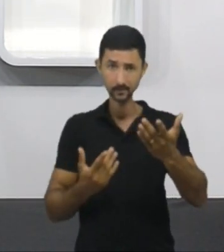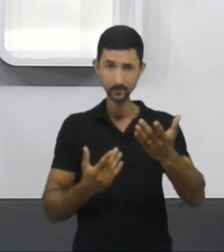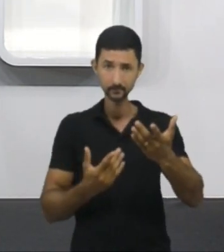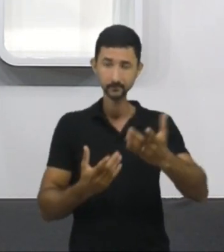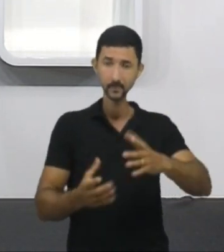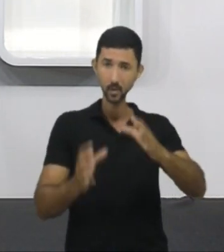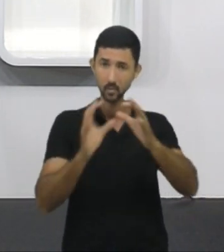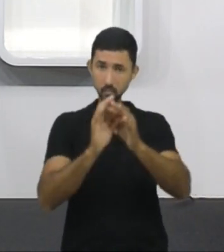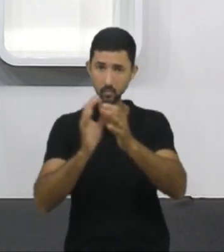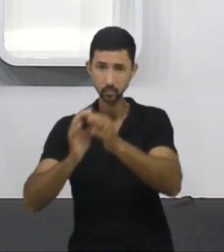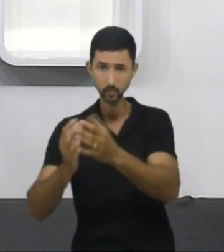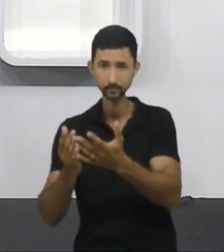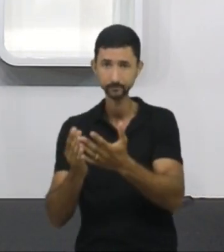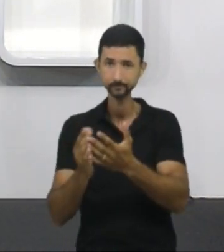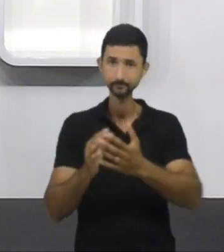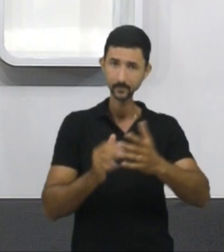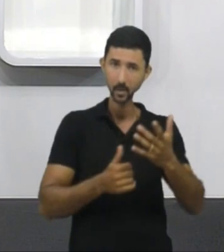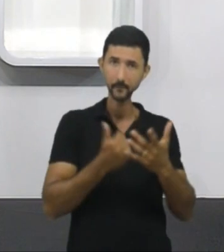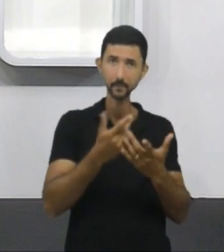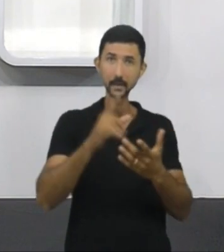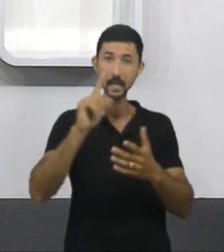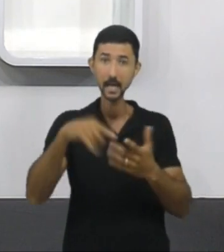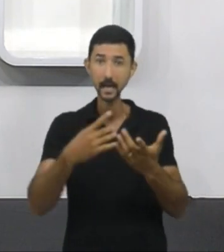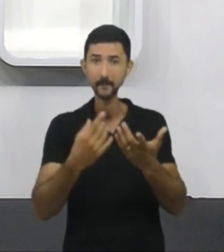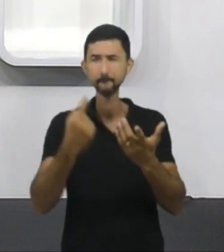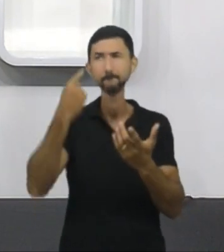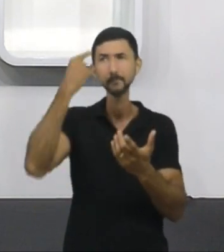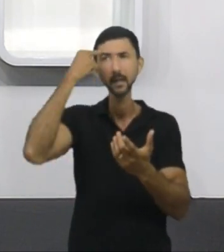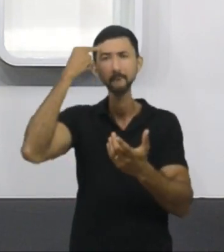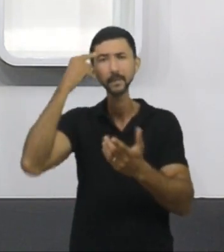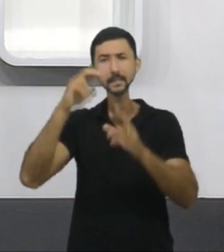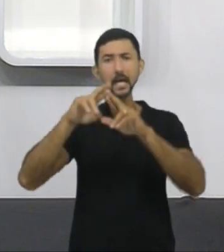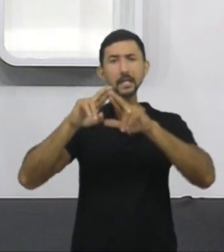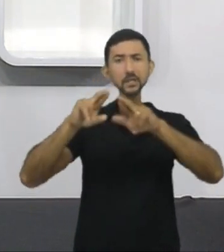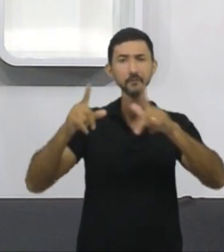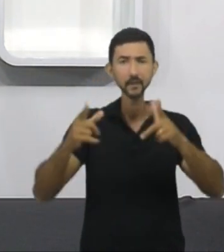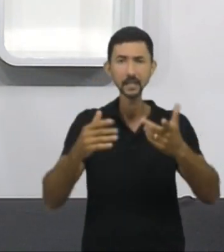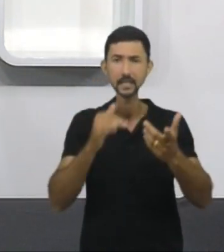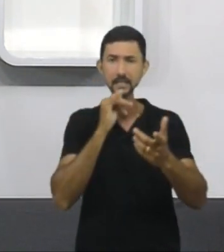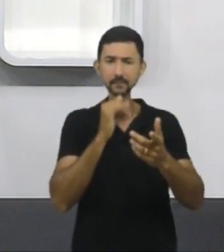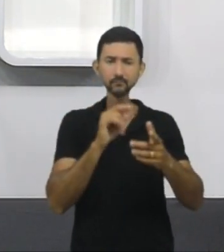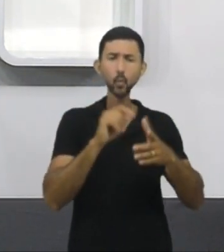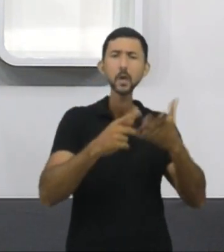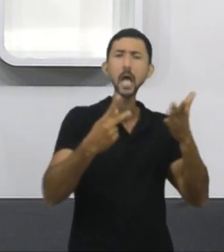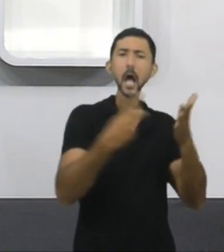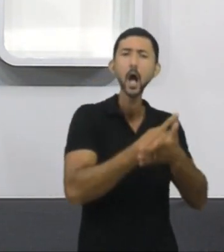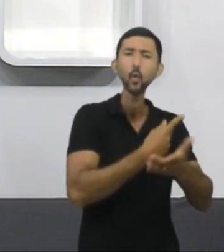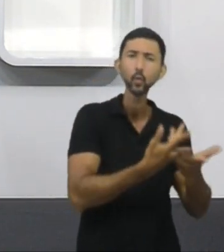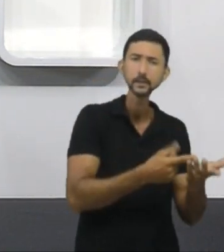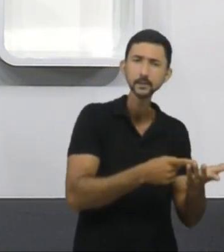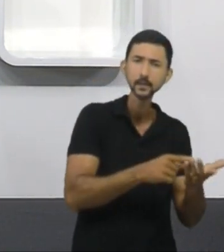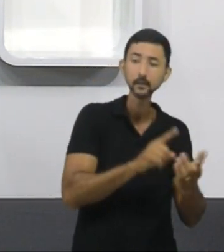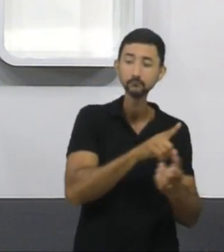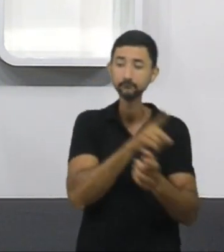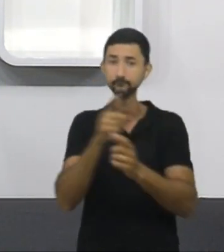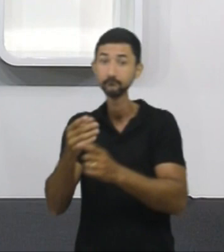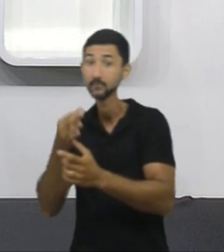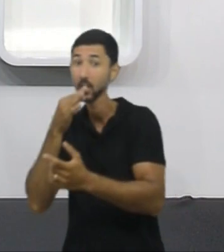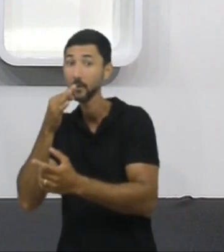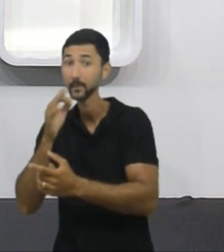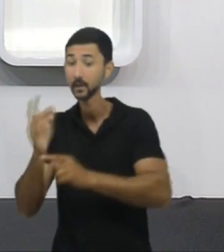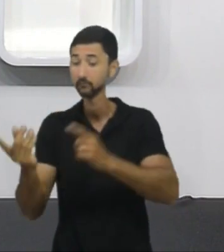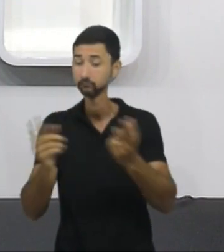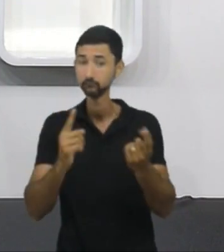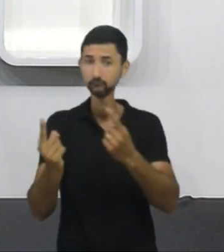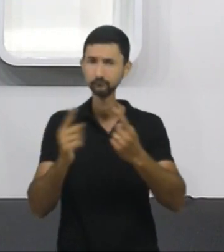As conjunções. Então, o primeiro ponto é você pensar na diferença entre o que é fato e o que é opinião. Você só